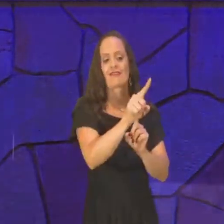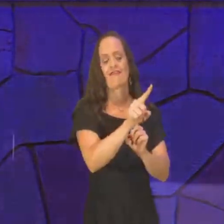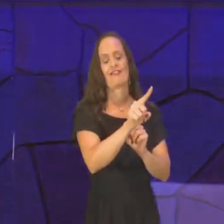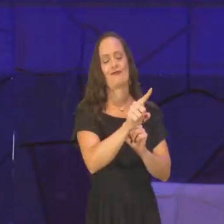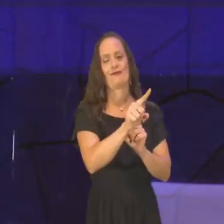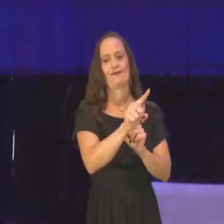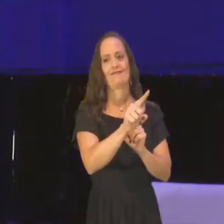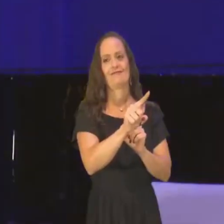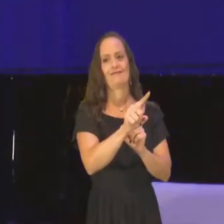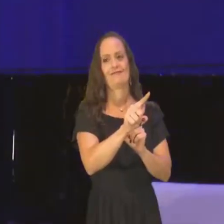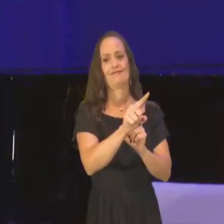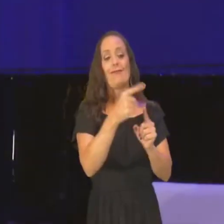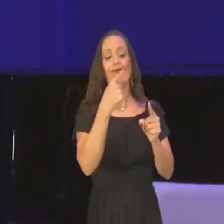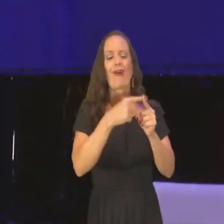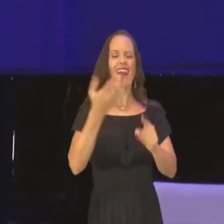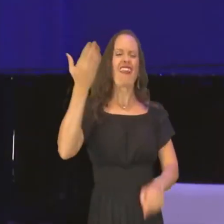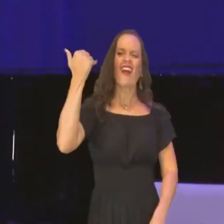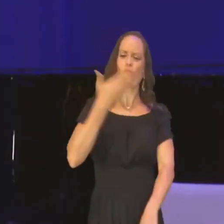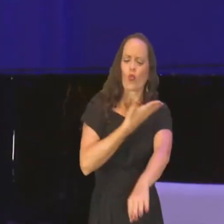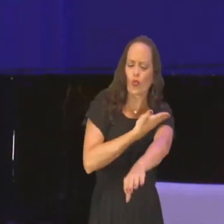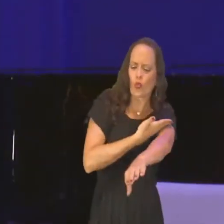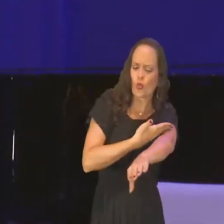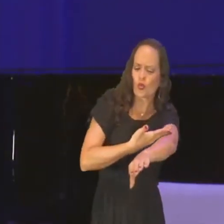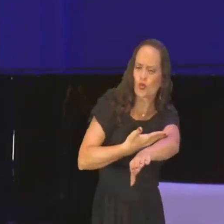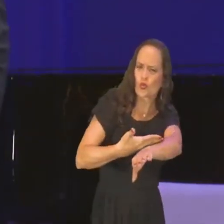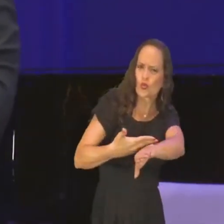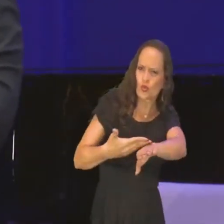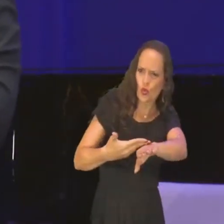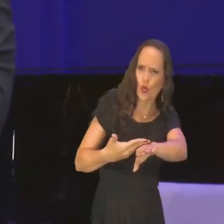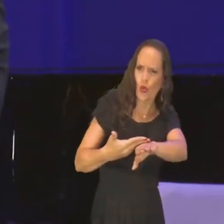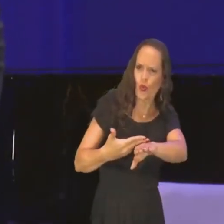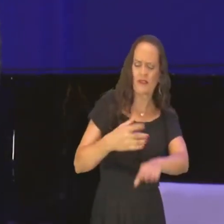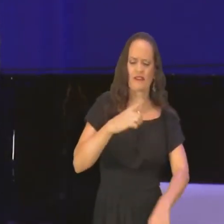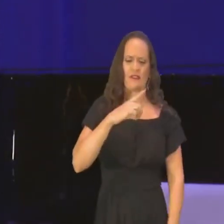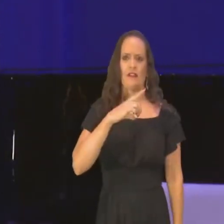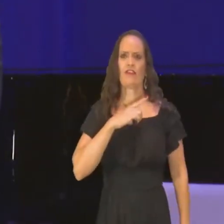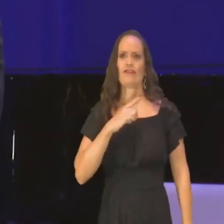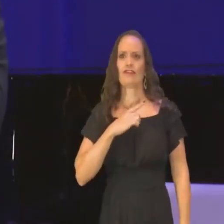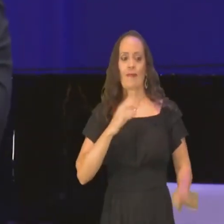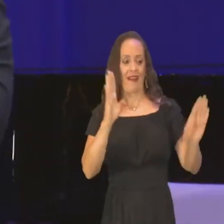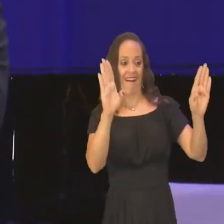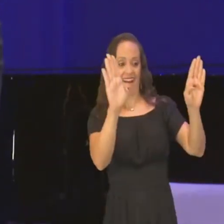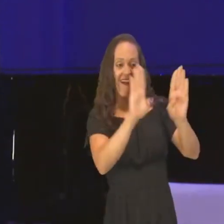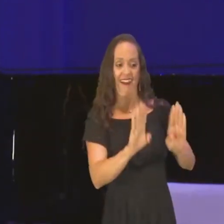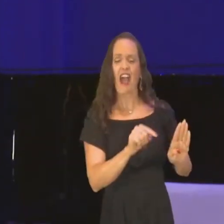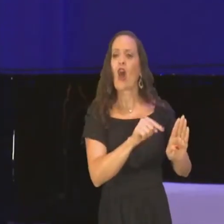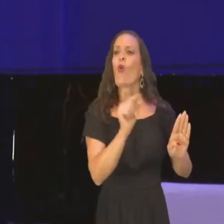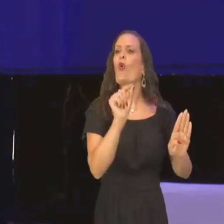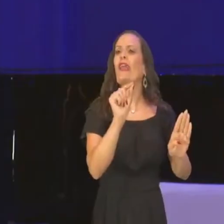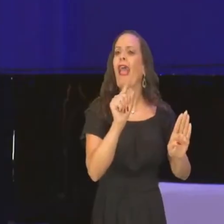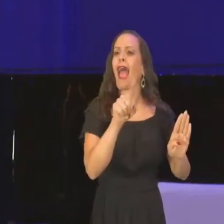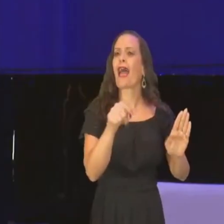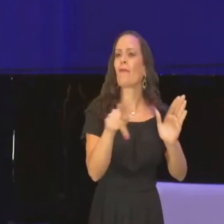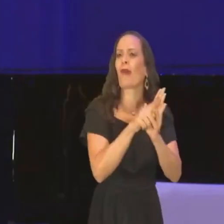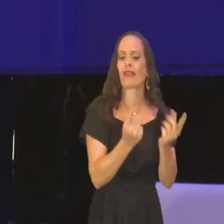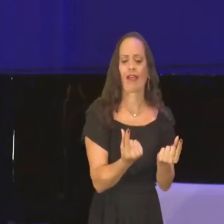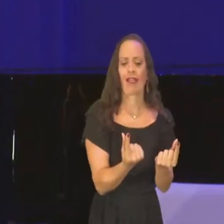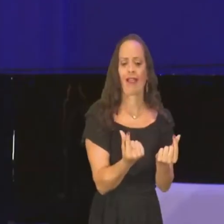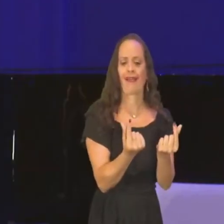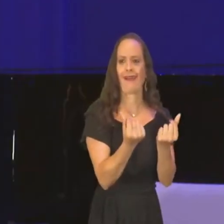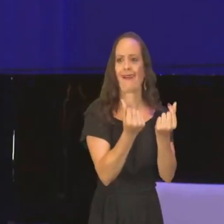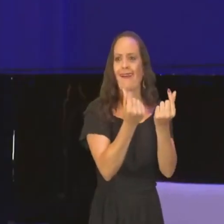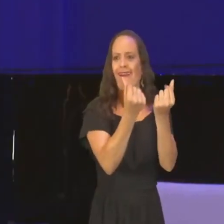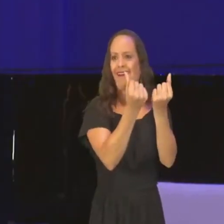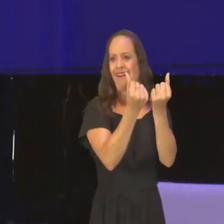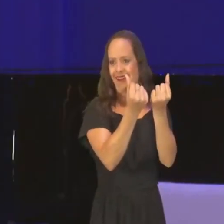porque o costume daquele tempo é que Baal era o deus da fertilidade, da produtividade. E naquele